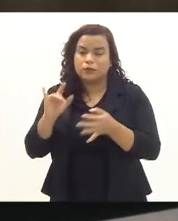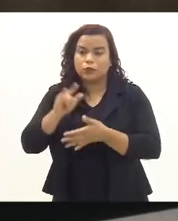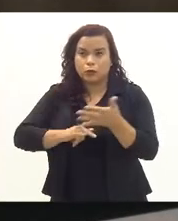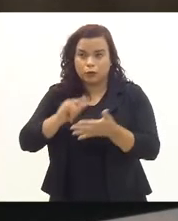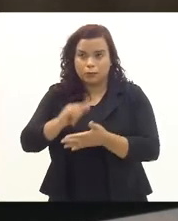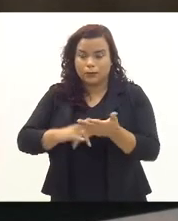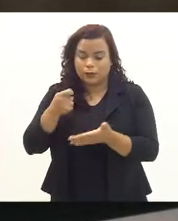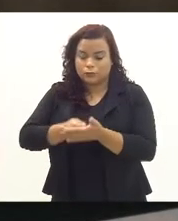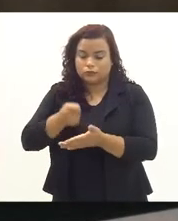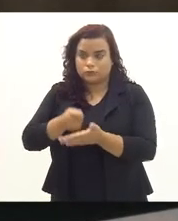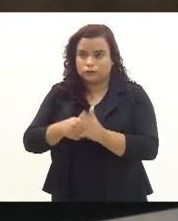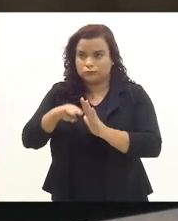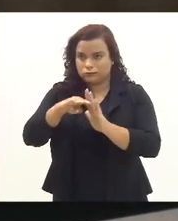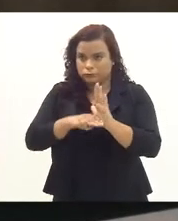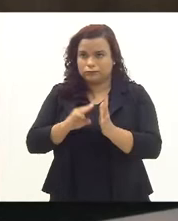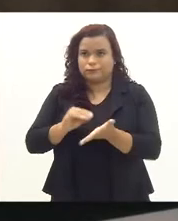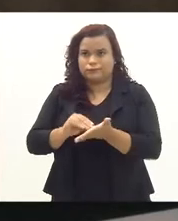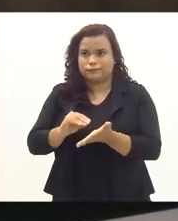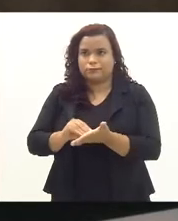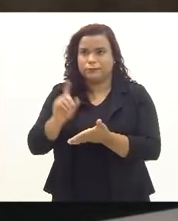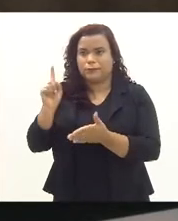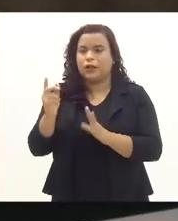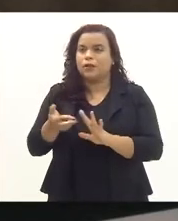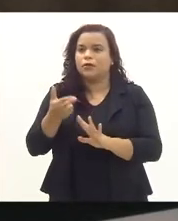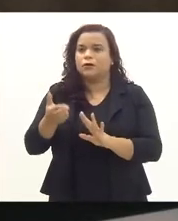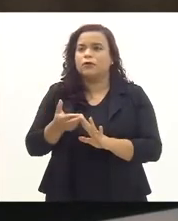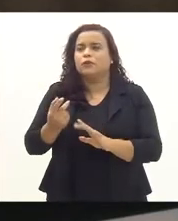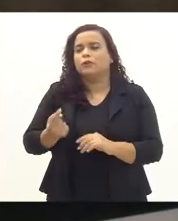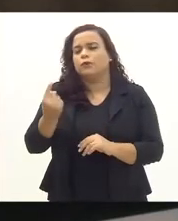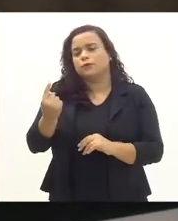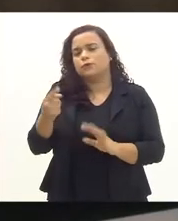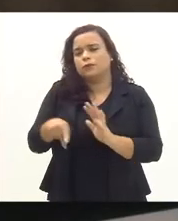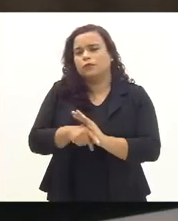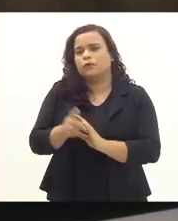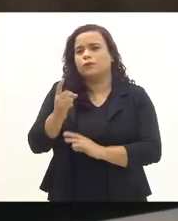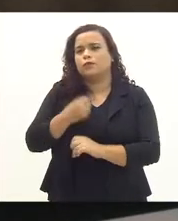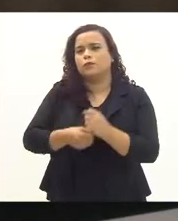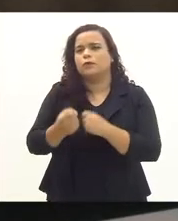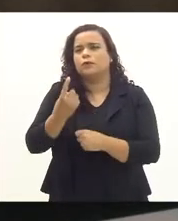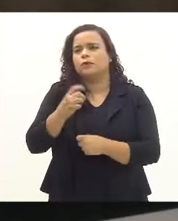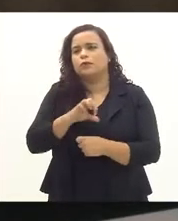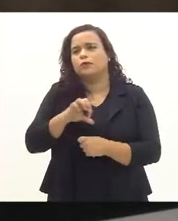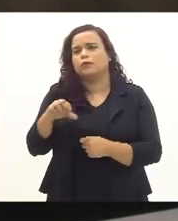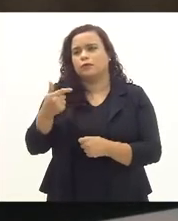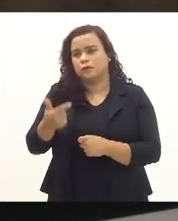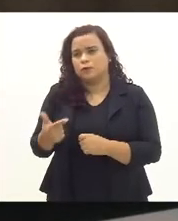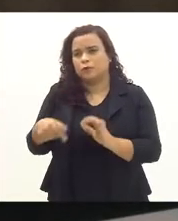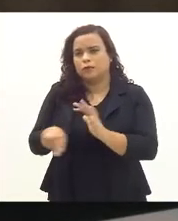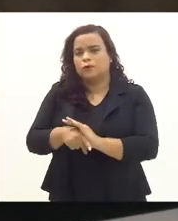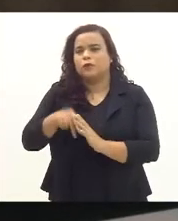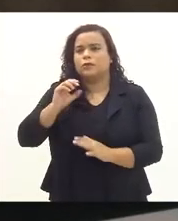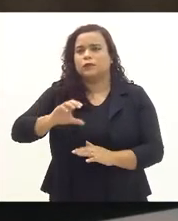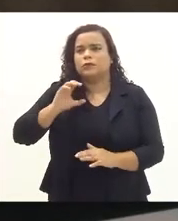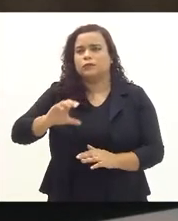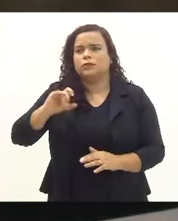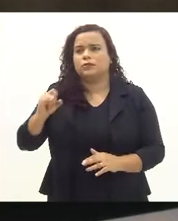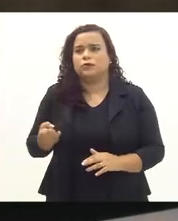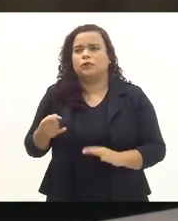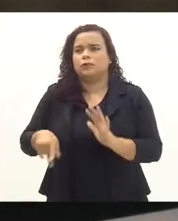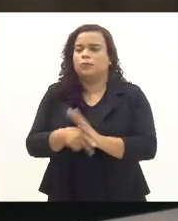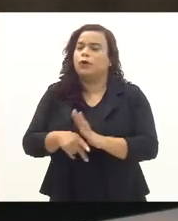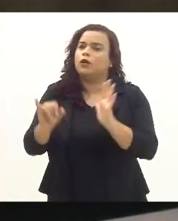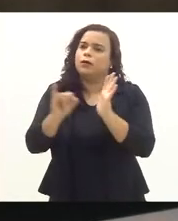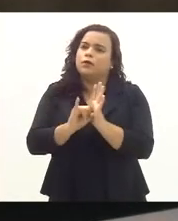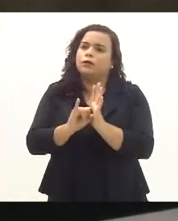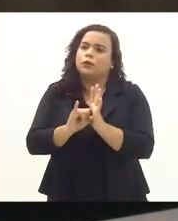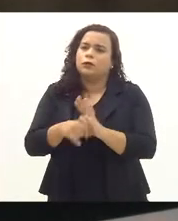exigidos pela resolução um de 92 da ccj quanto ao item 2